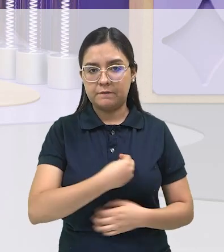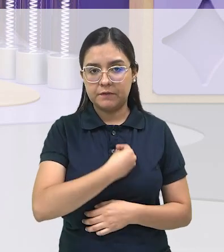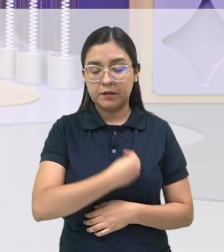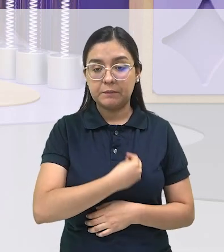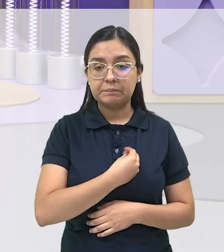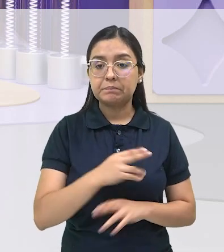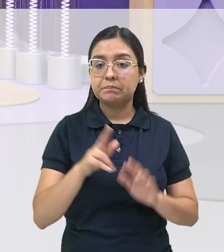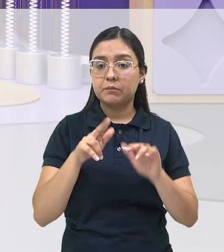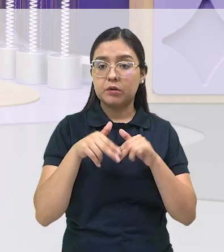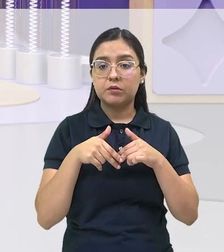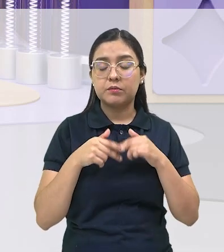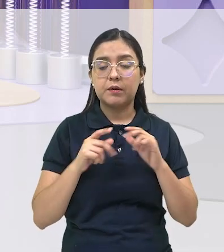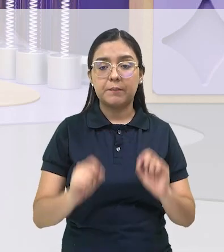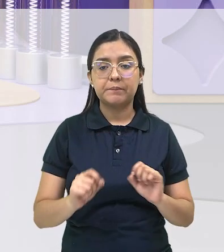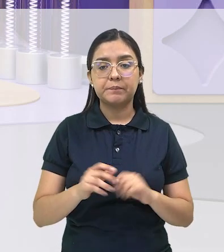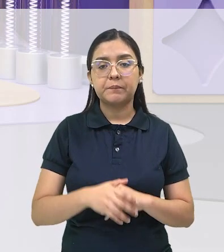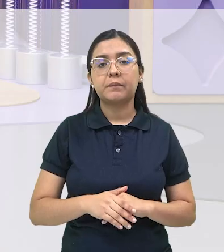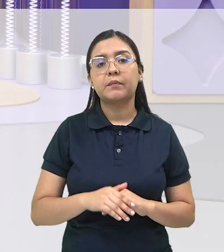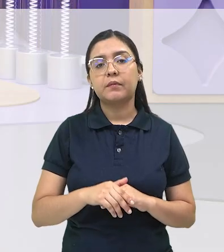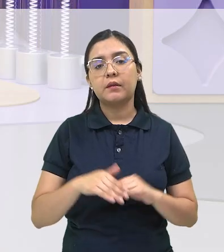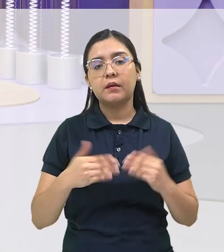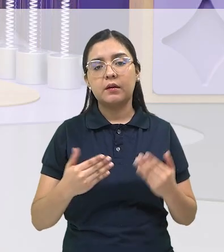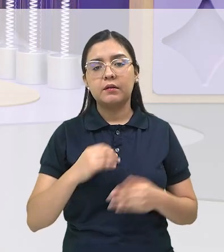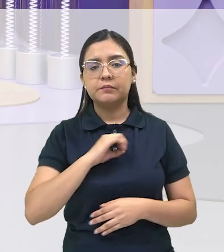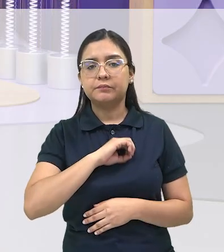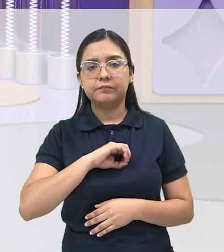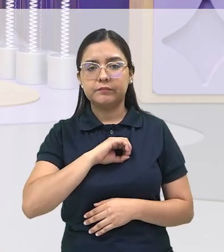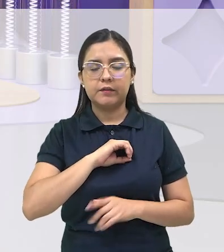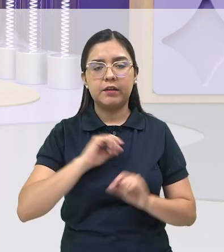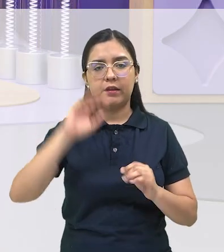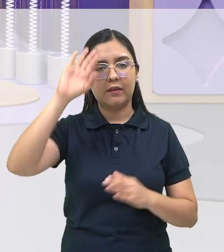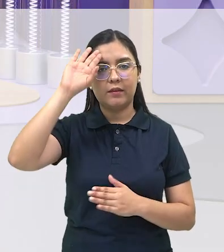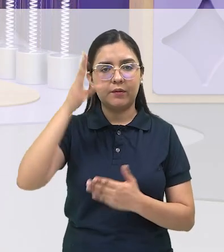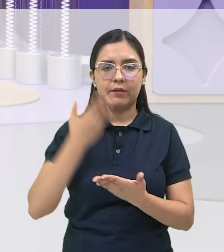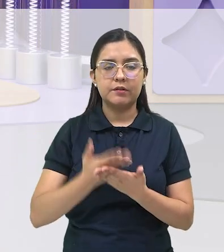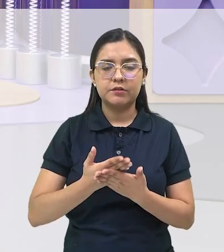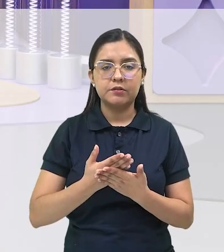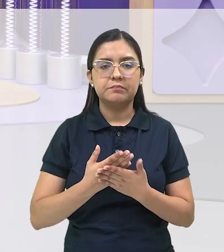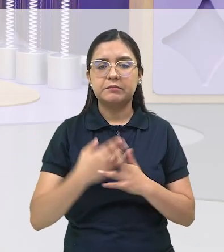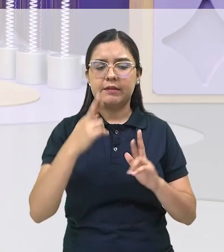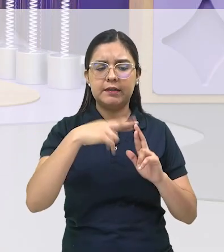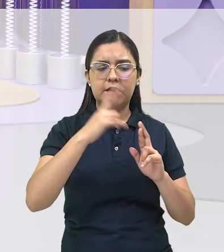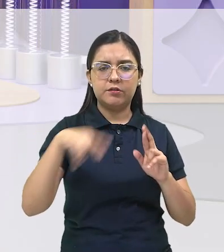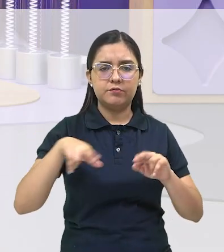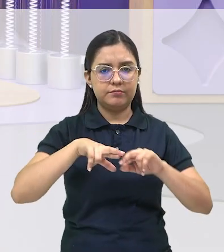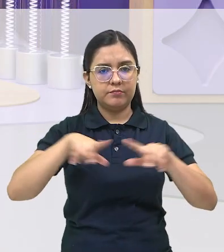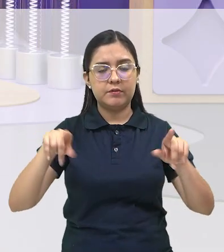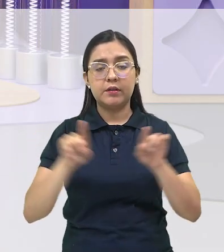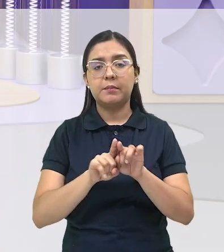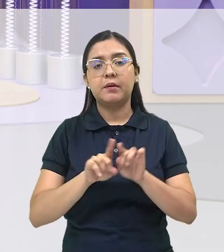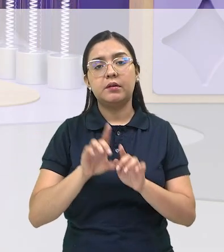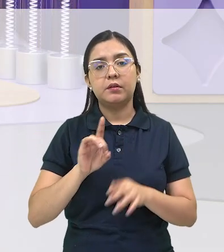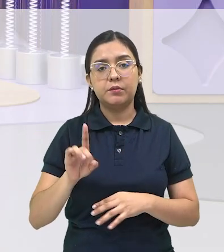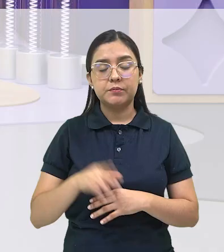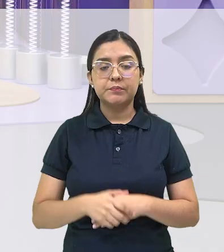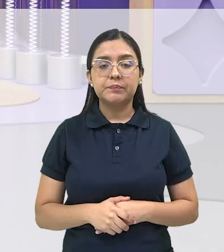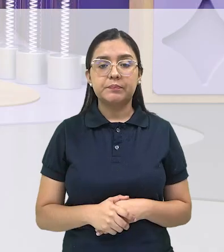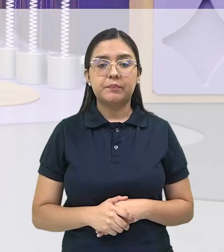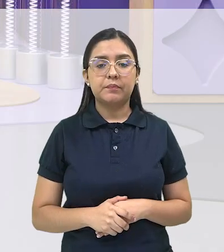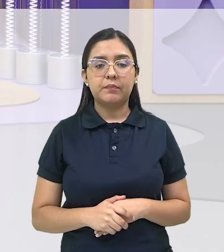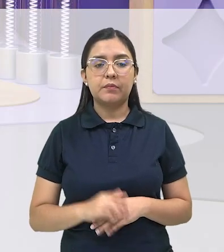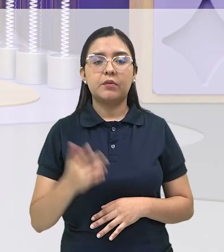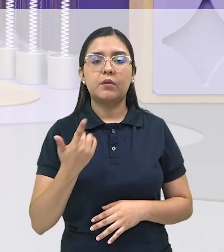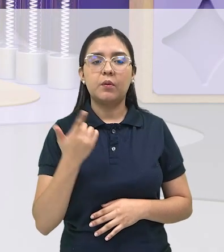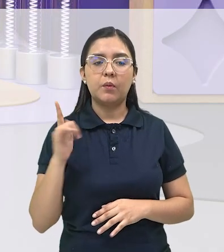isso que o ateísmo ele vai negar, né, as religiões e vai negar Deus também. Um